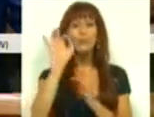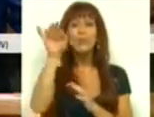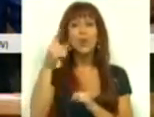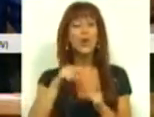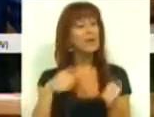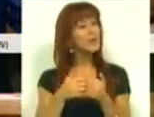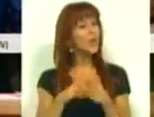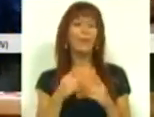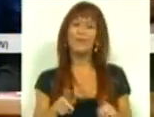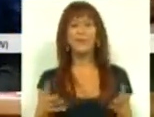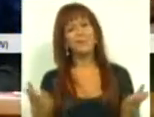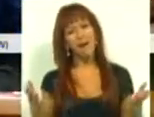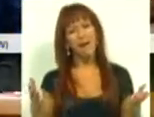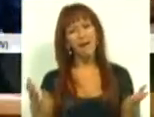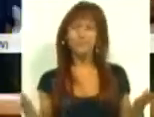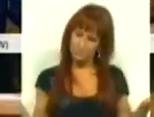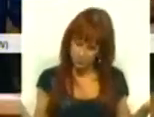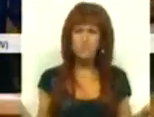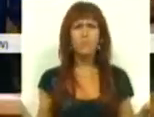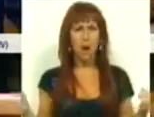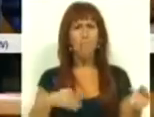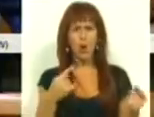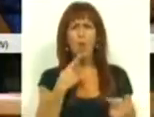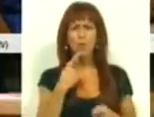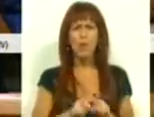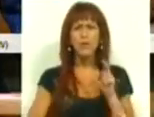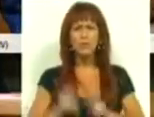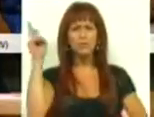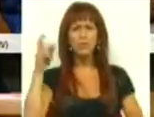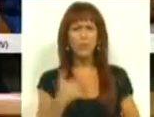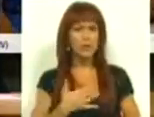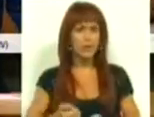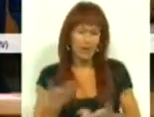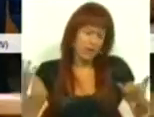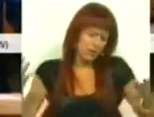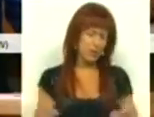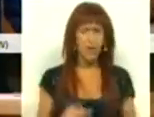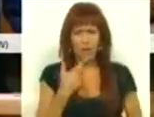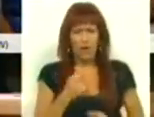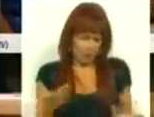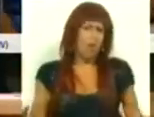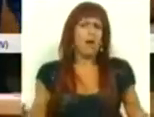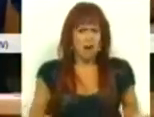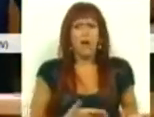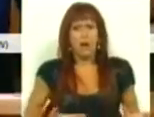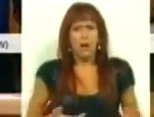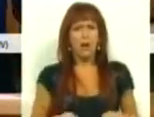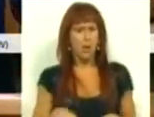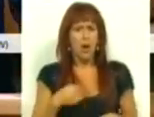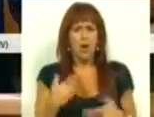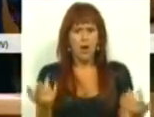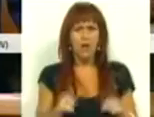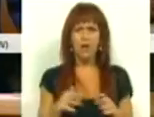pormenor que faz toda a diferença. Claro que nos preocupa muito a subida do desemprego, como poderia não nos preocupar, tem sido